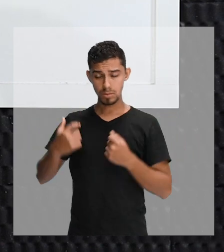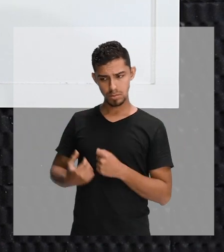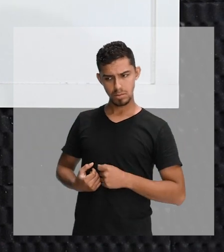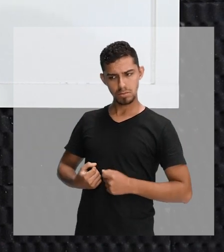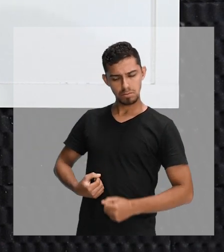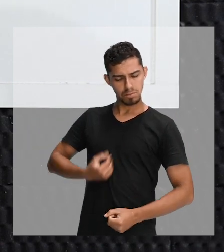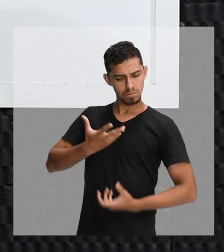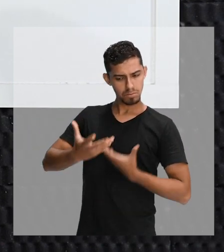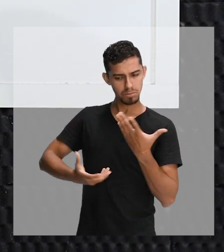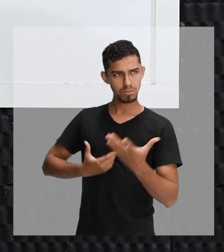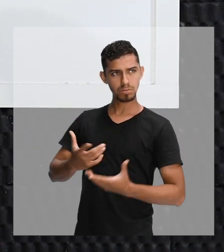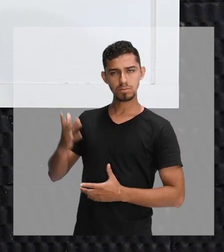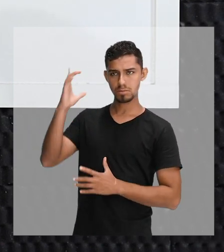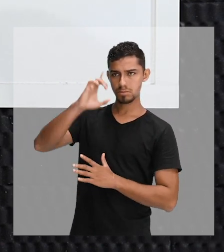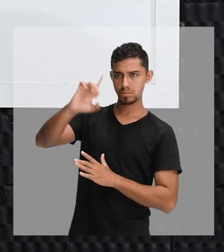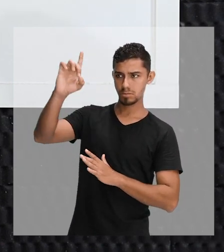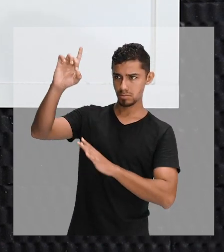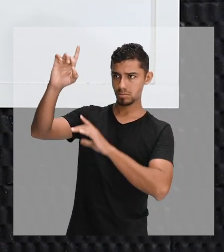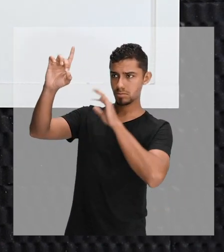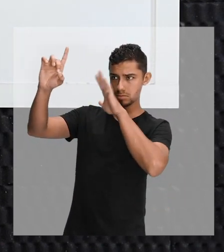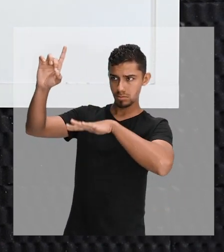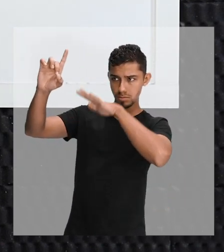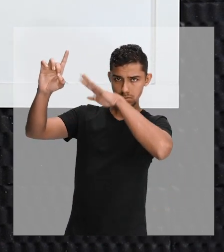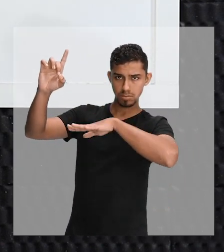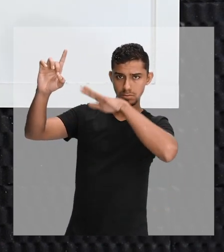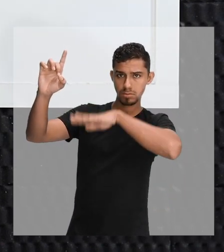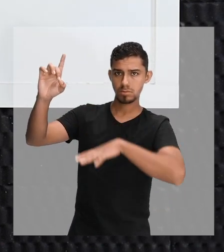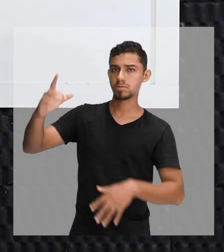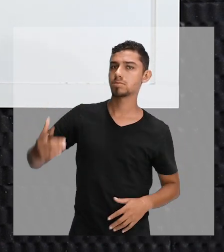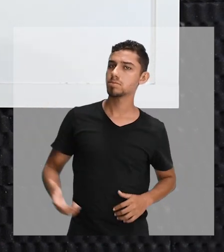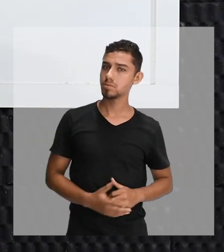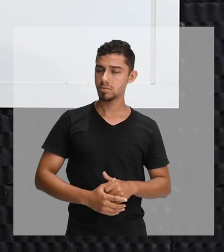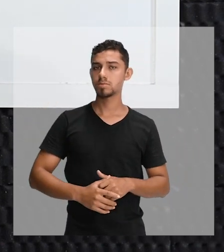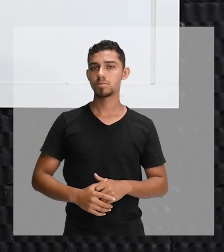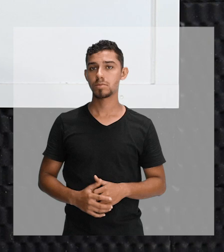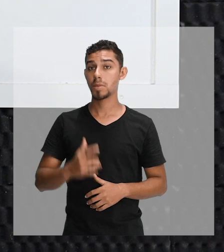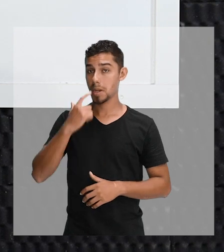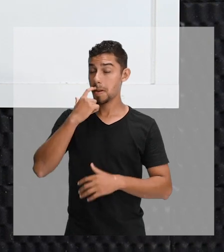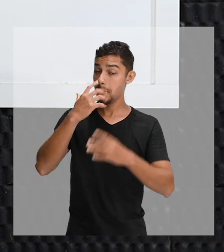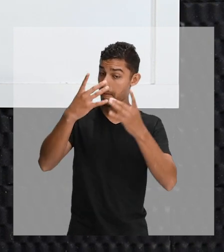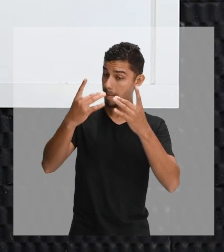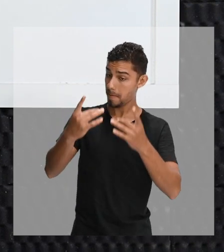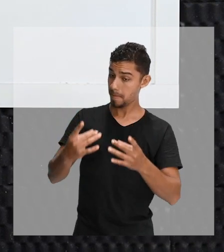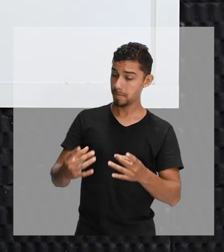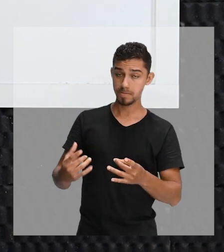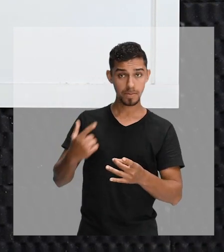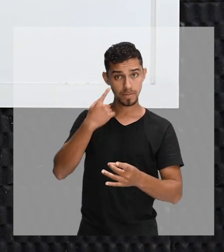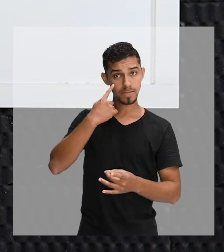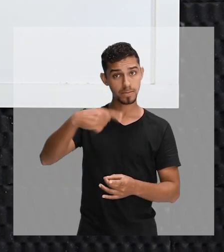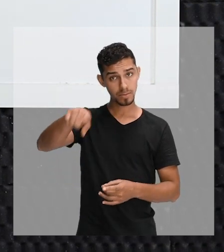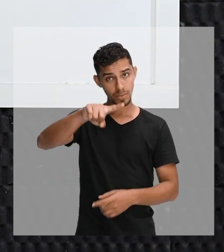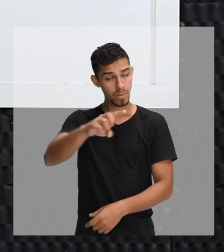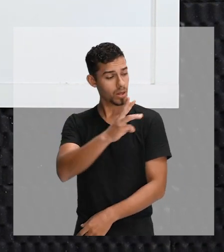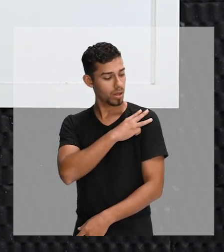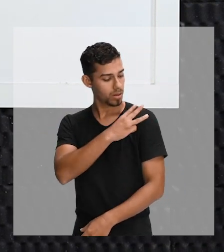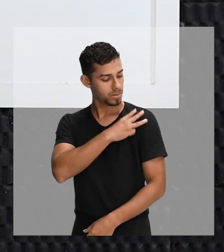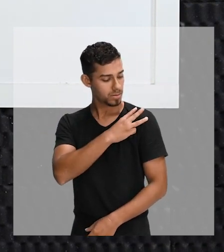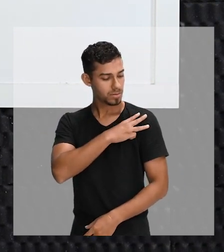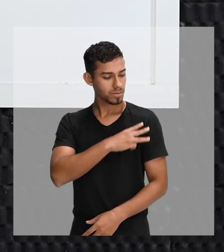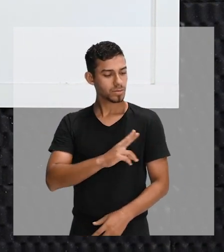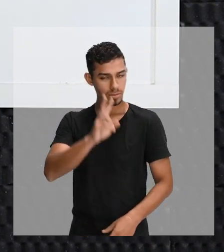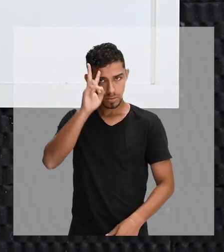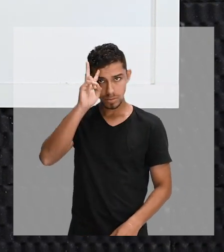inspirado em Deus e nas categorias divinas. Um detalhe interessante, você que é do terceiro ano, já apareceu em